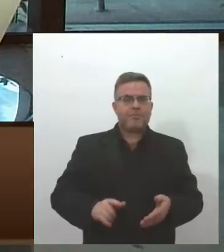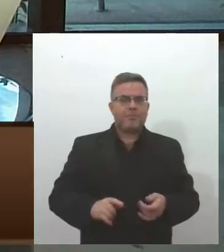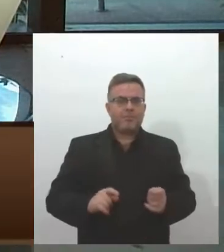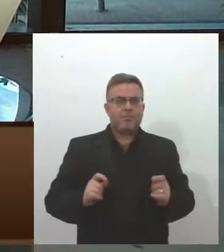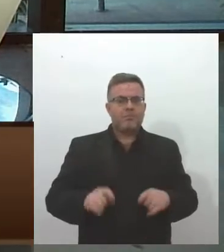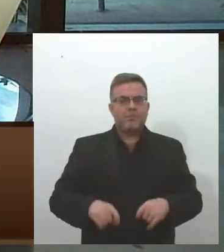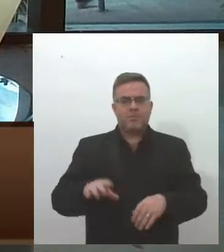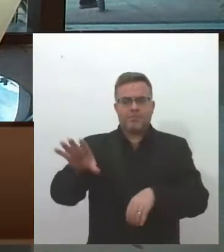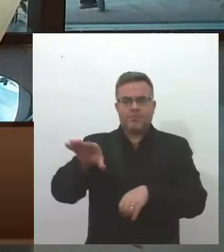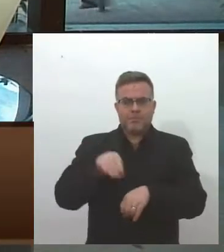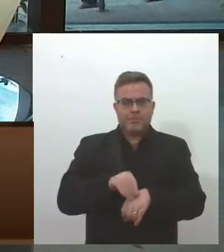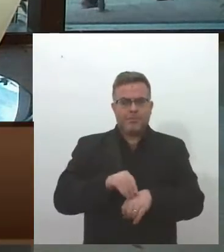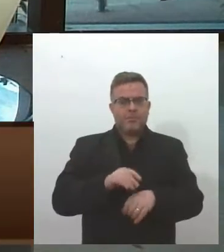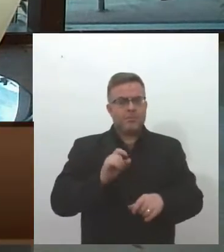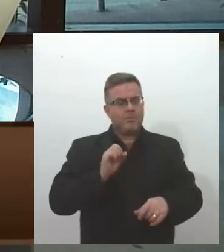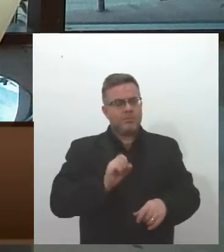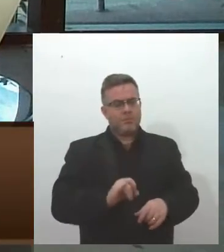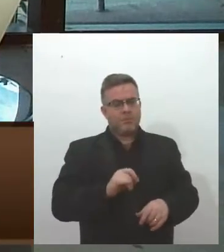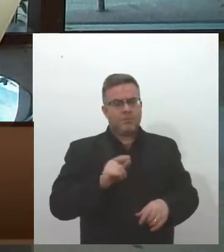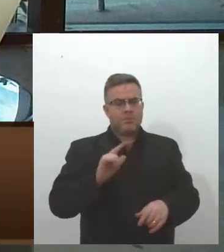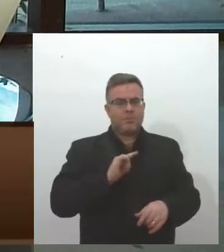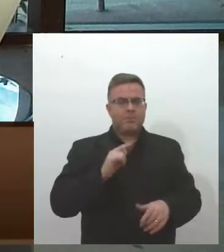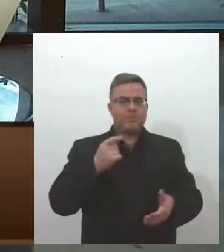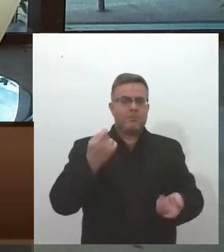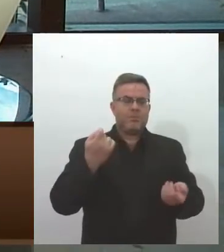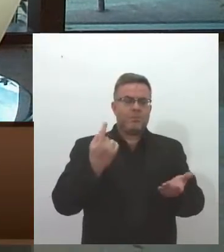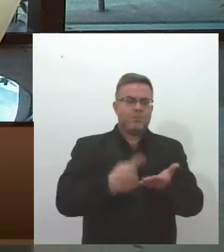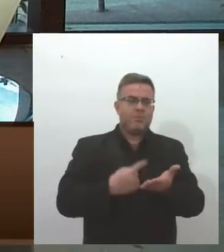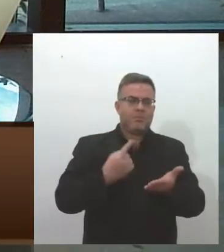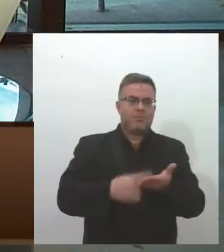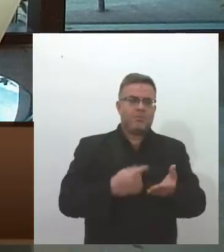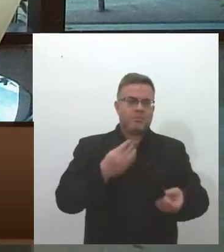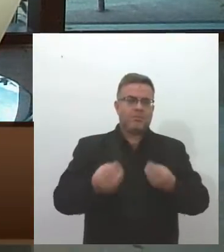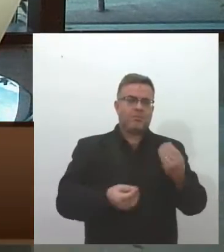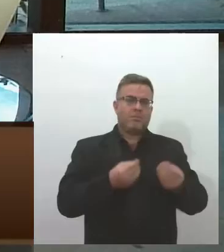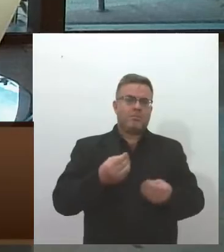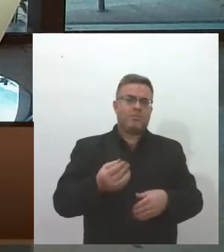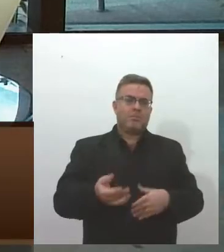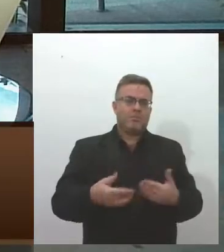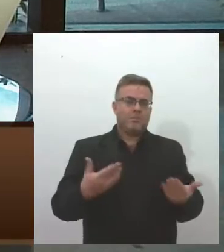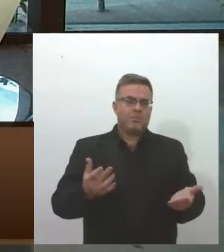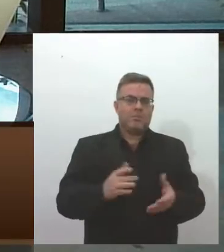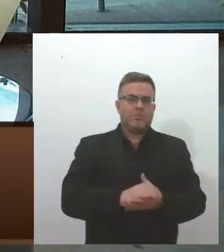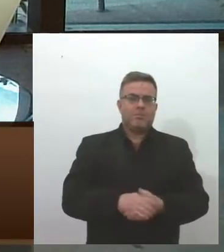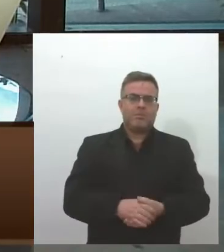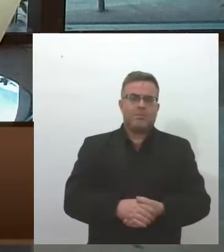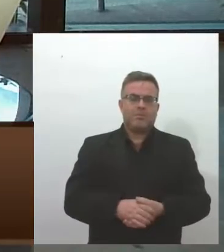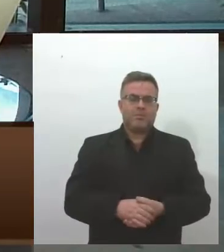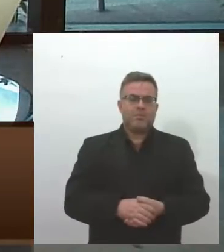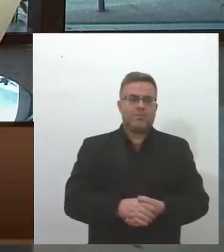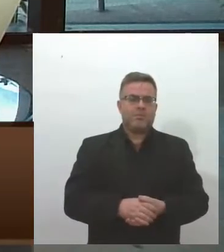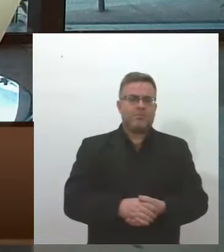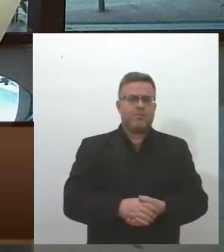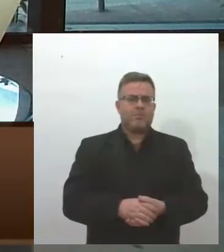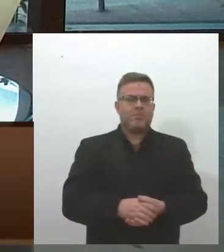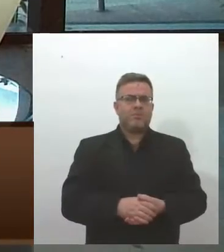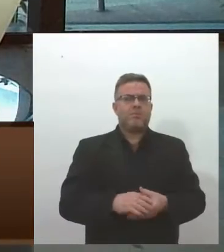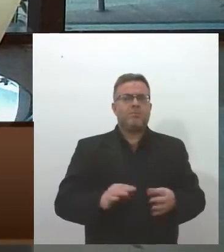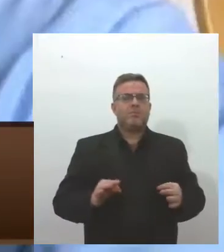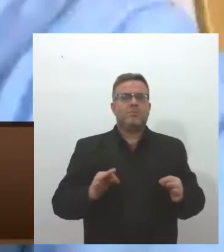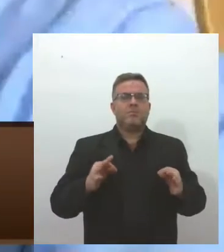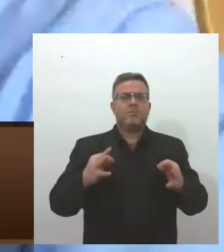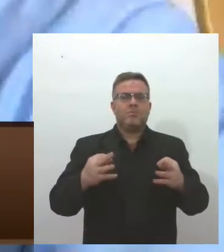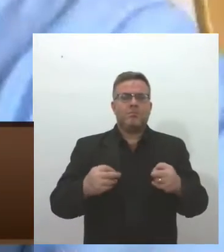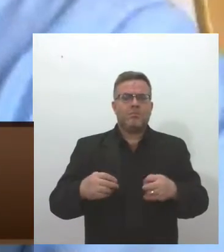as recebe bem, como é que tem trabalhado para sanar esses gargalos? Toda a informação ela é